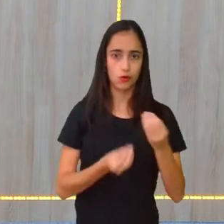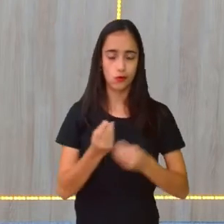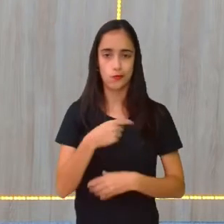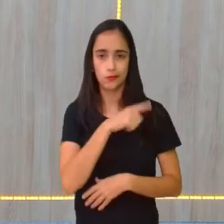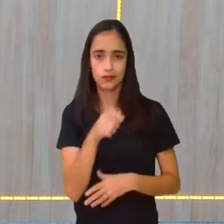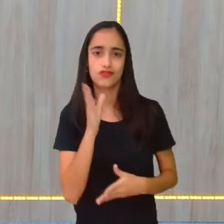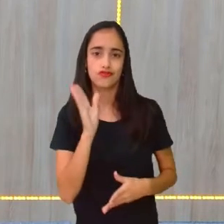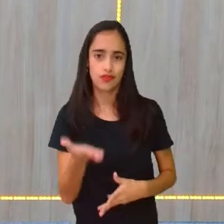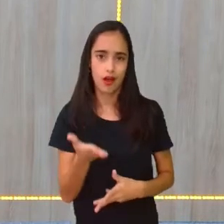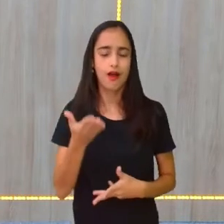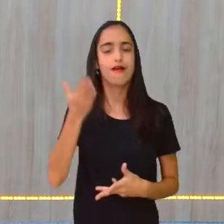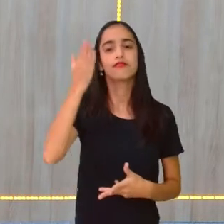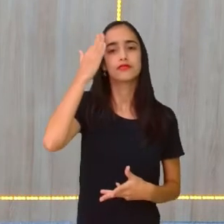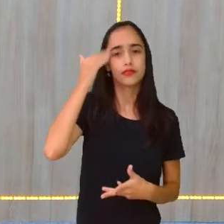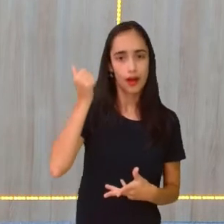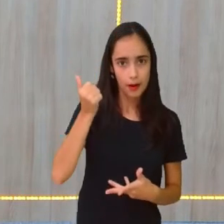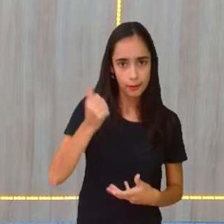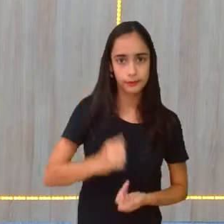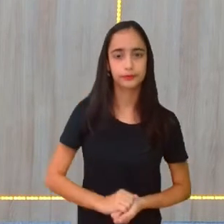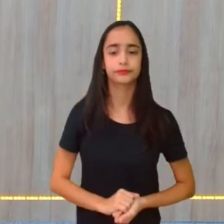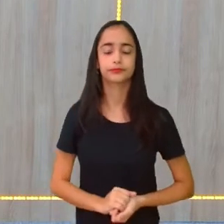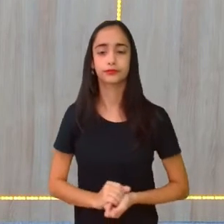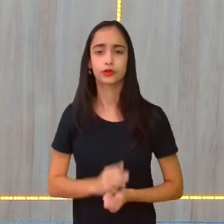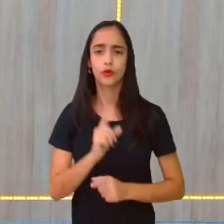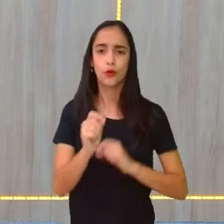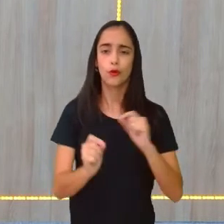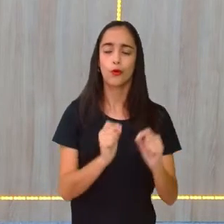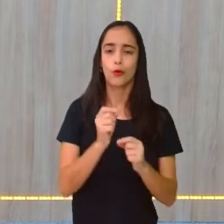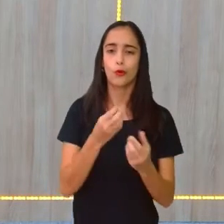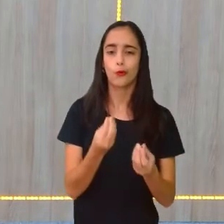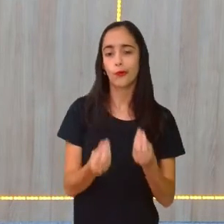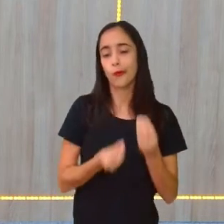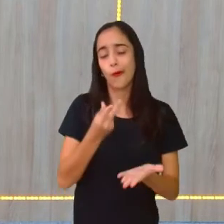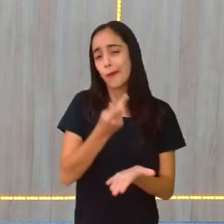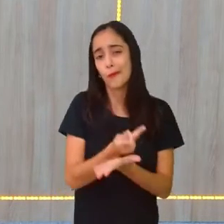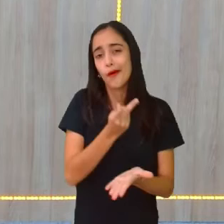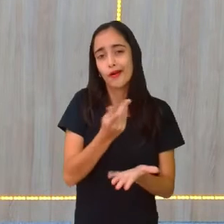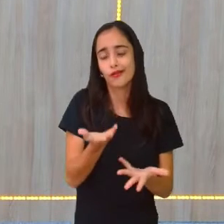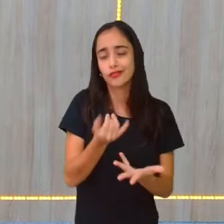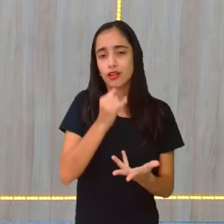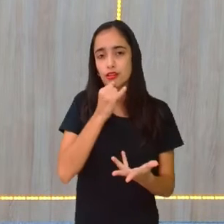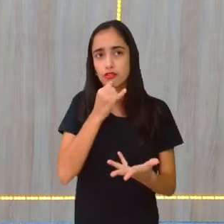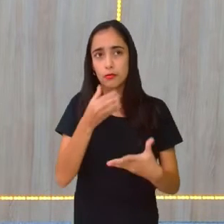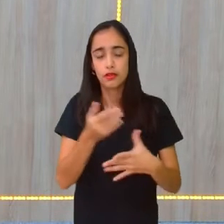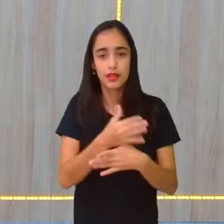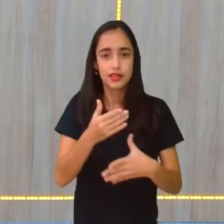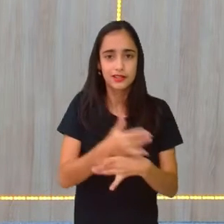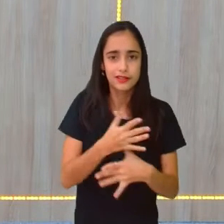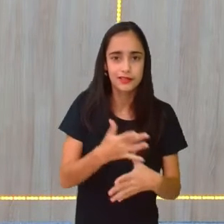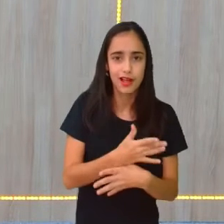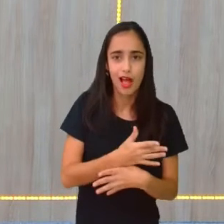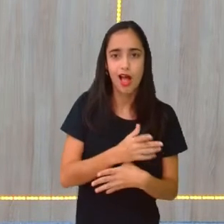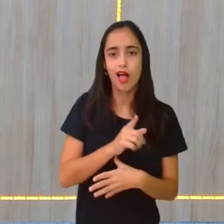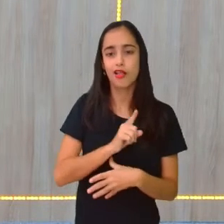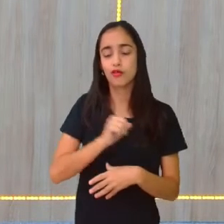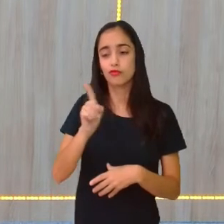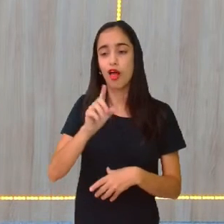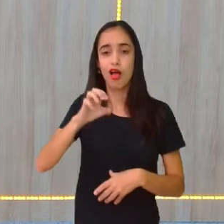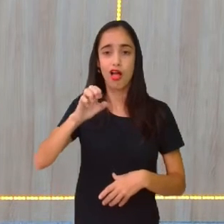reis, como vai acontecer inclusive, por exemplo, na cidade-estado de Esparta, né, 2 reis, um